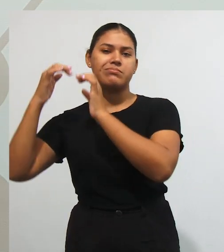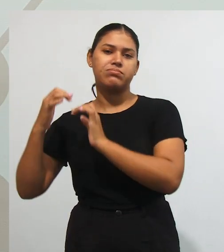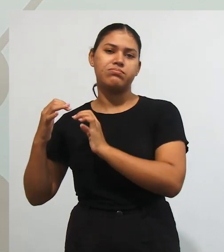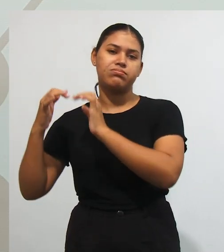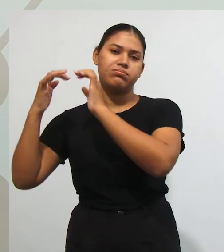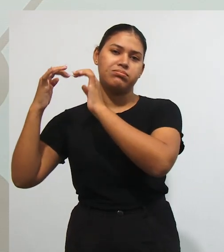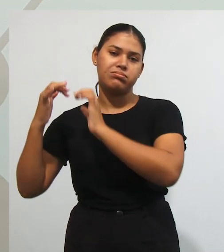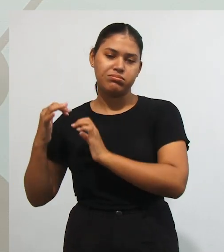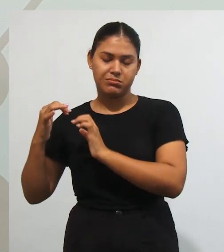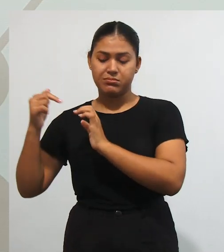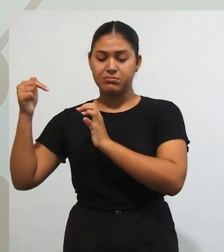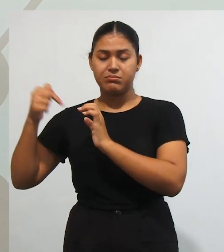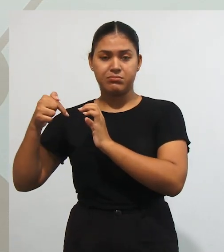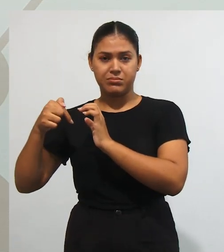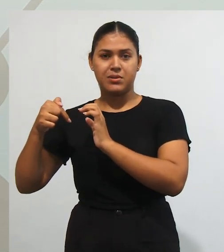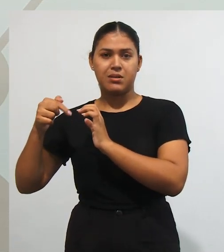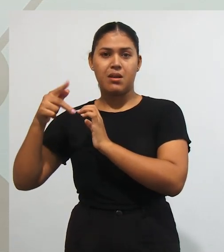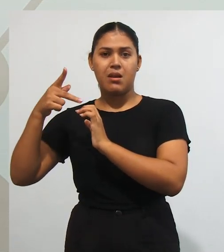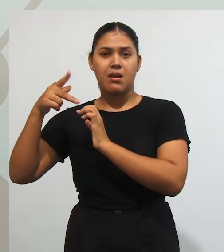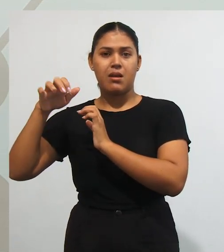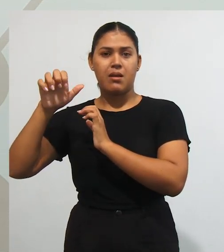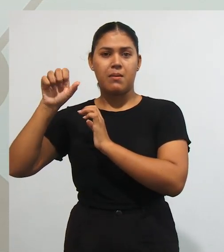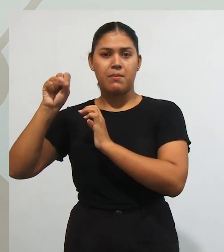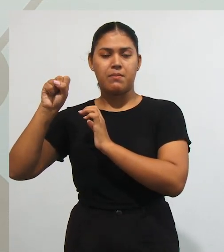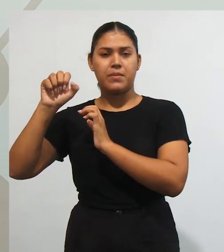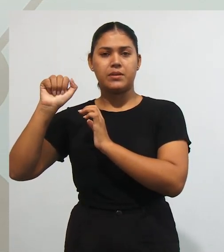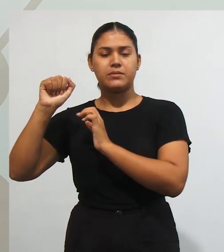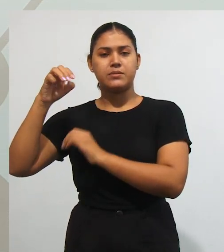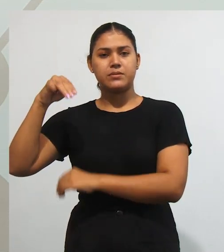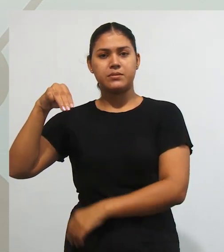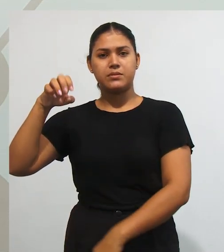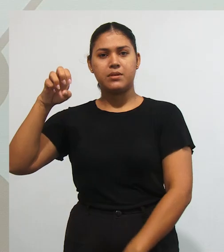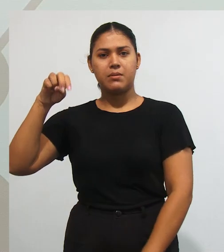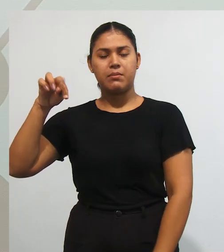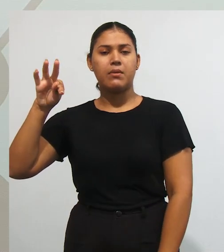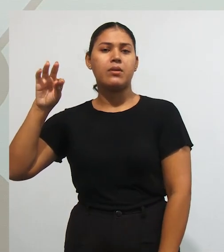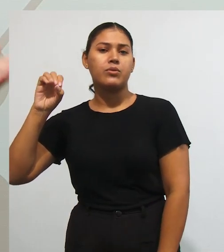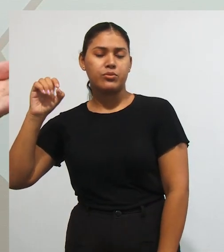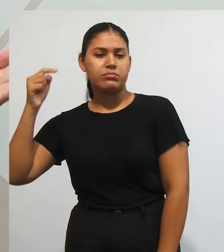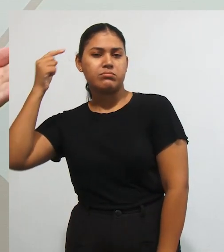esse pensamento, nós expressamos esse pensamento